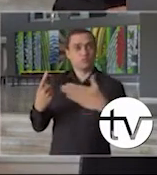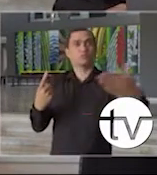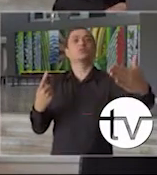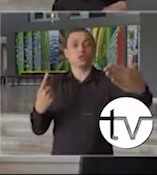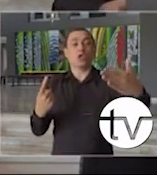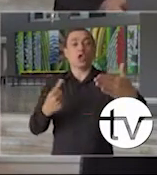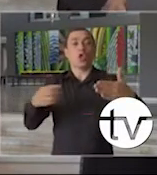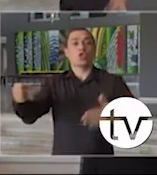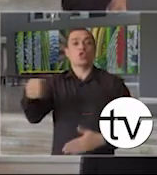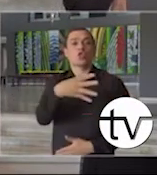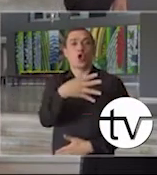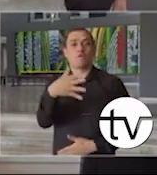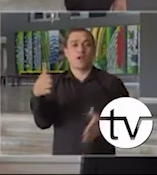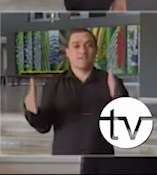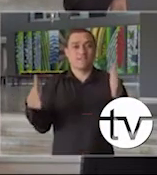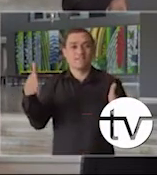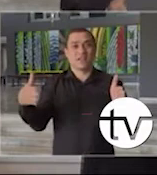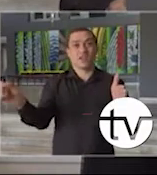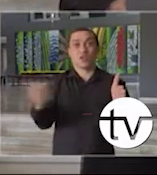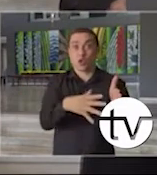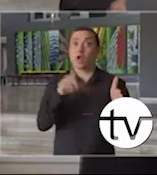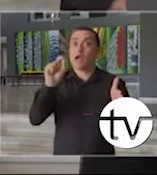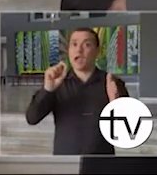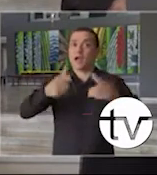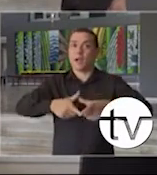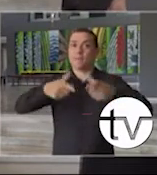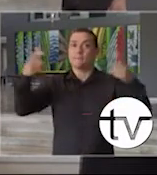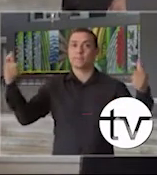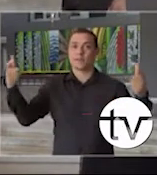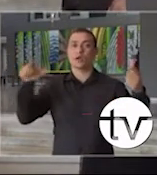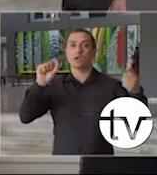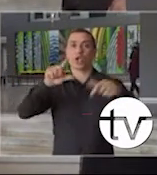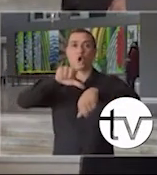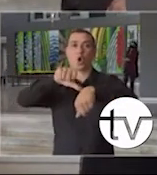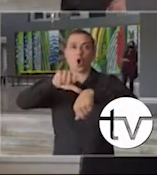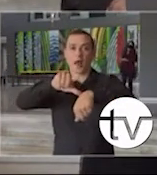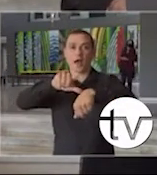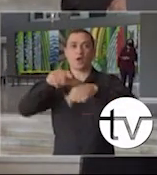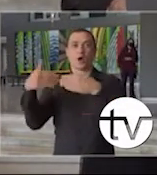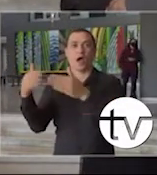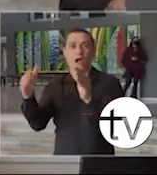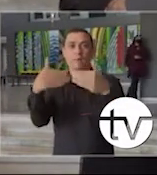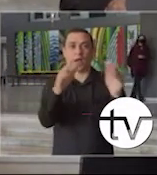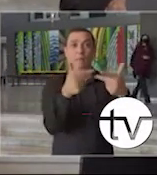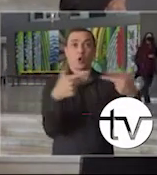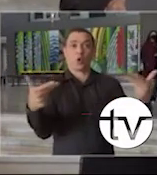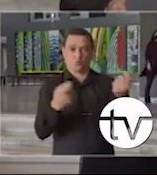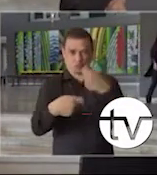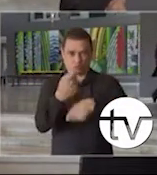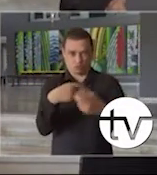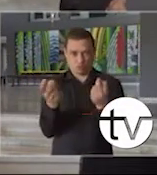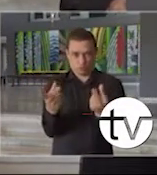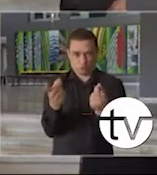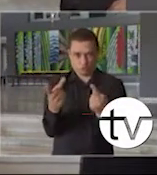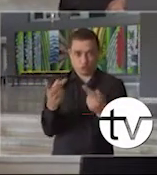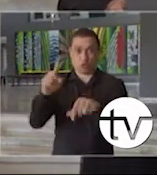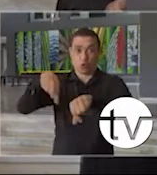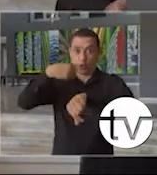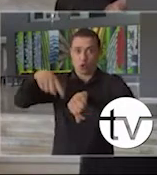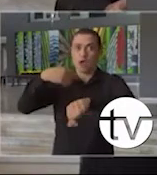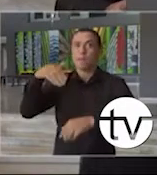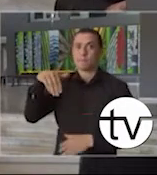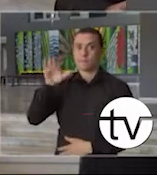fase do plano com a ampliação dos horários de funcionamento dos estabelecimentos comerciais